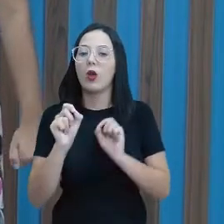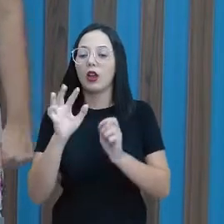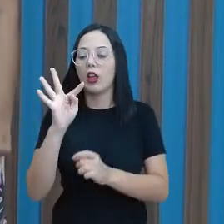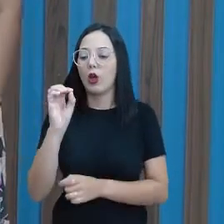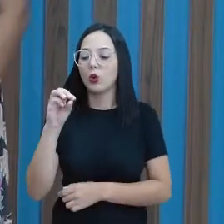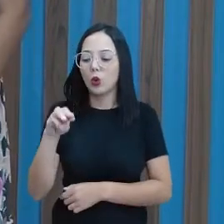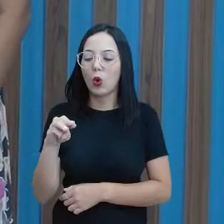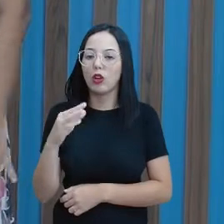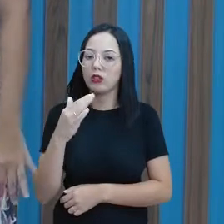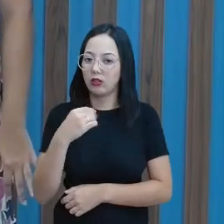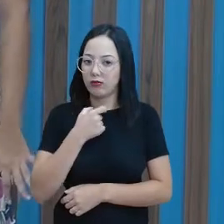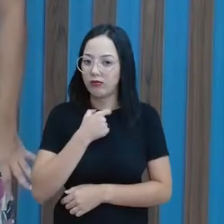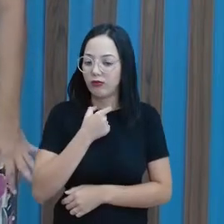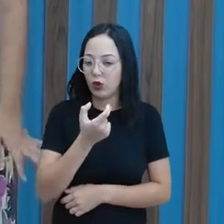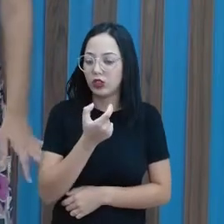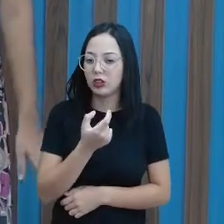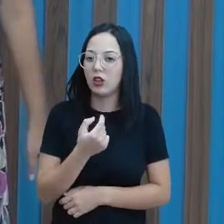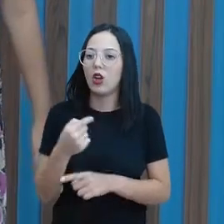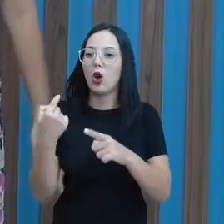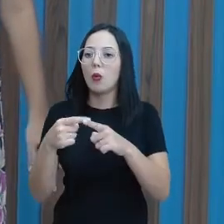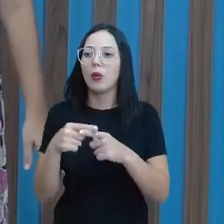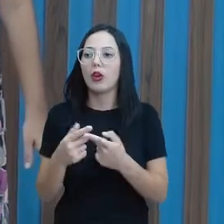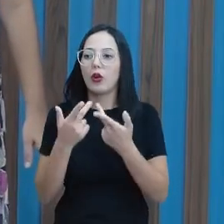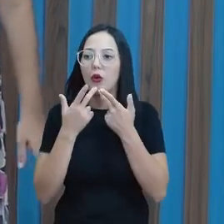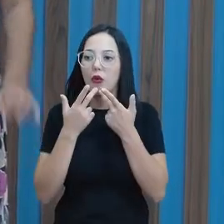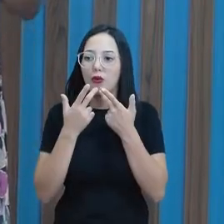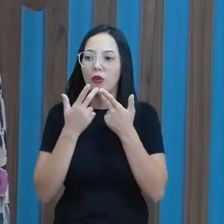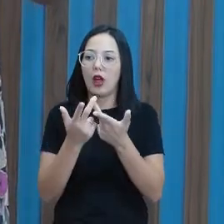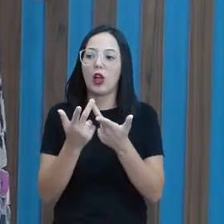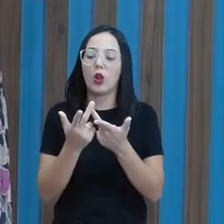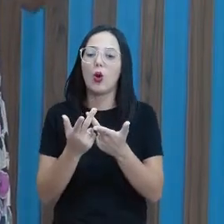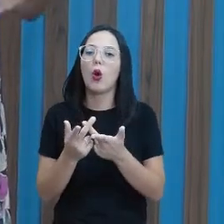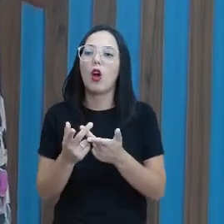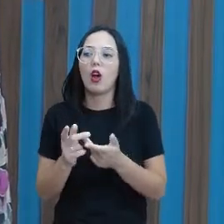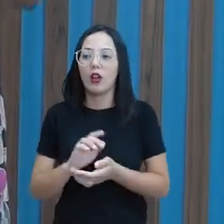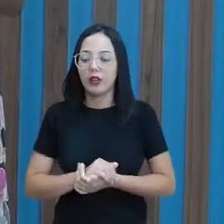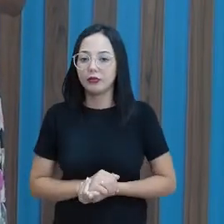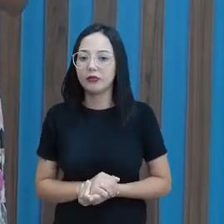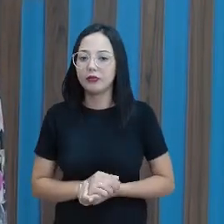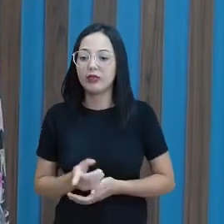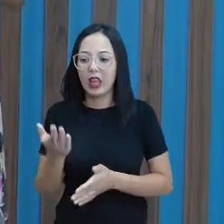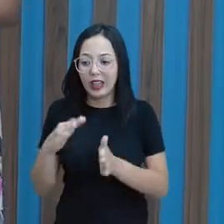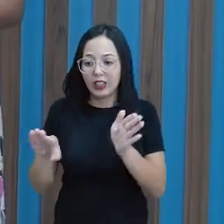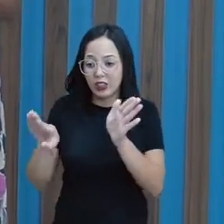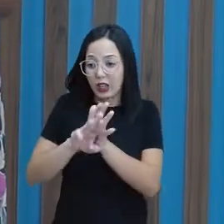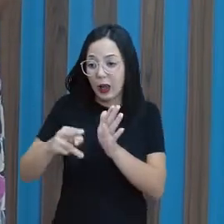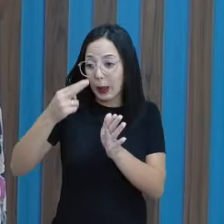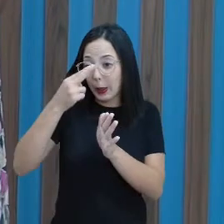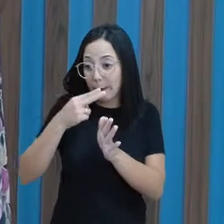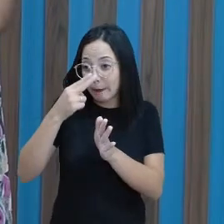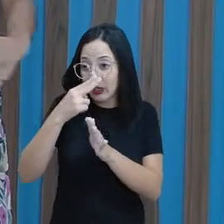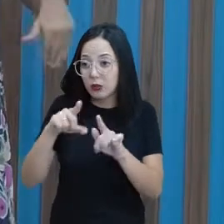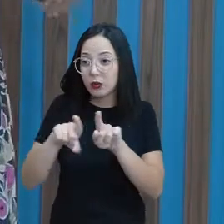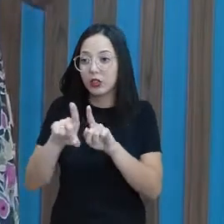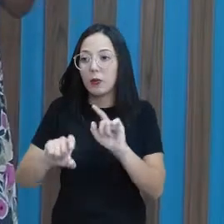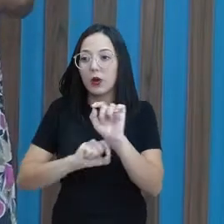Observe, quando eu digo Gomes virá mesmo dessa